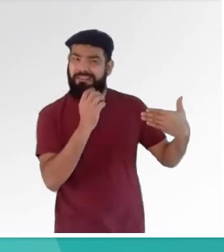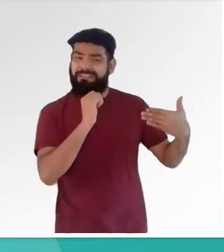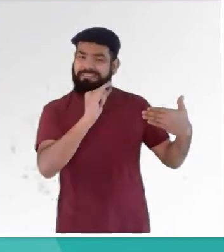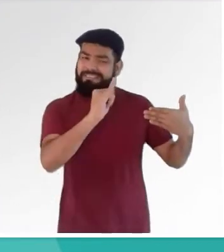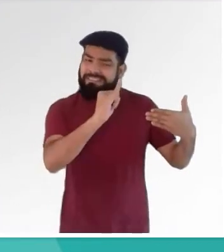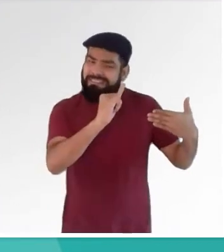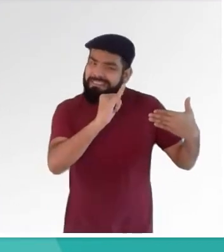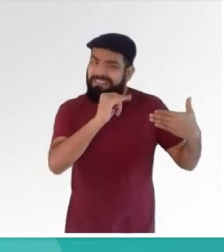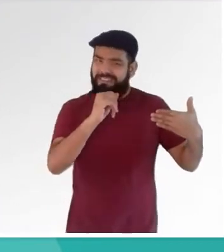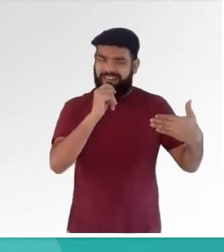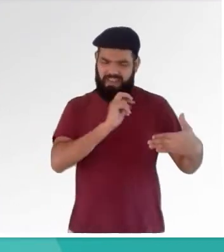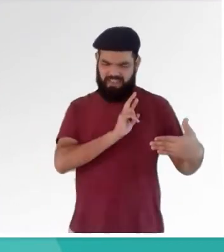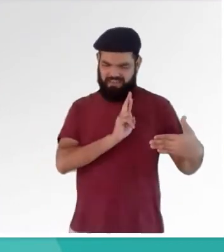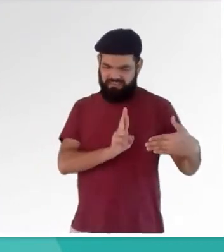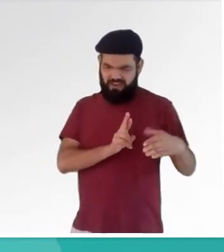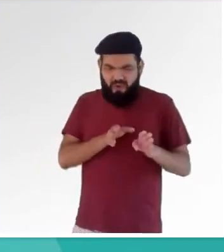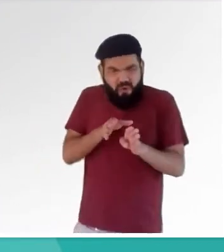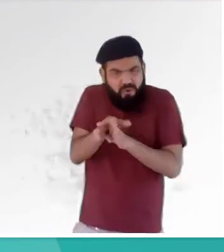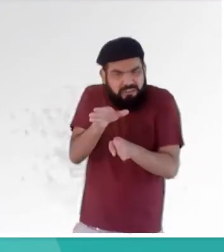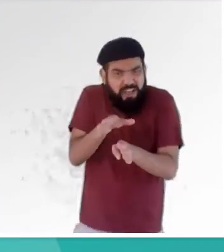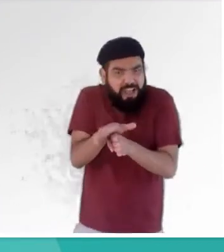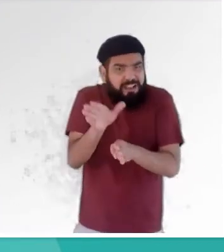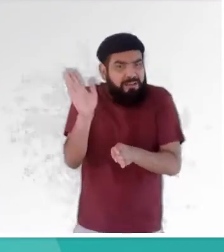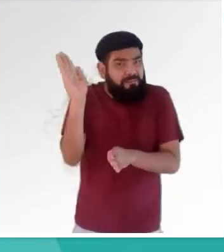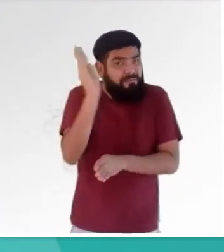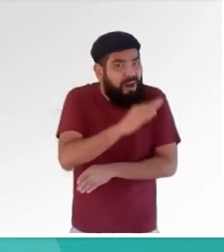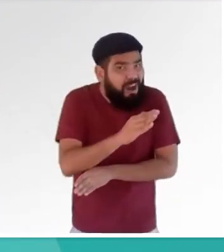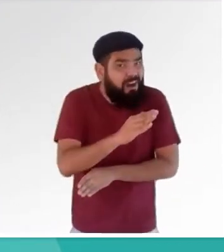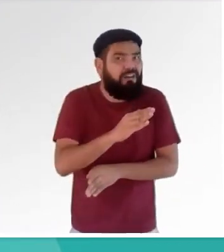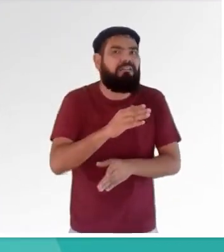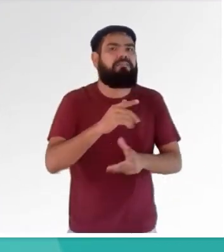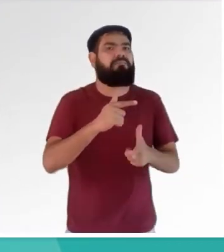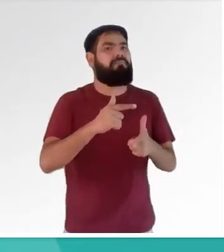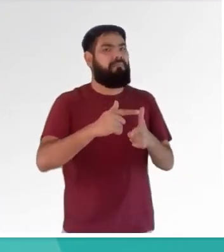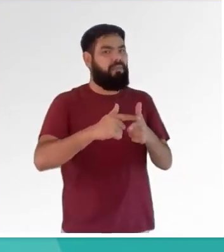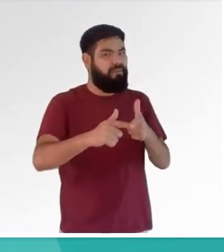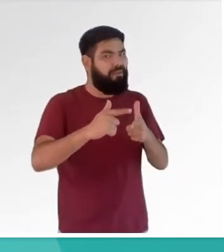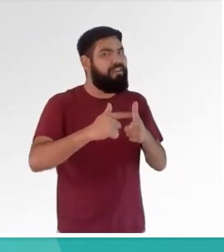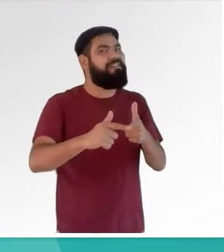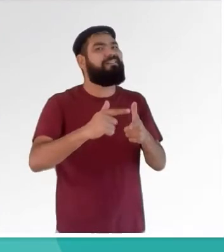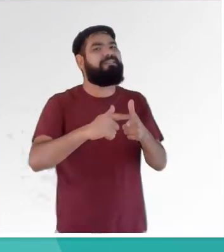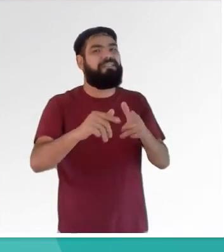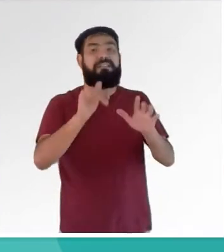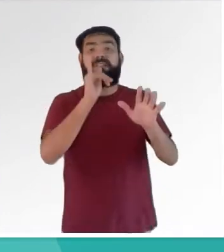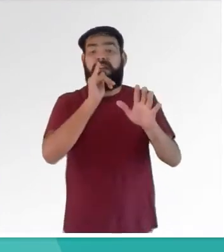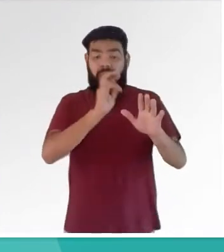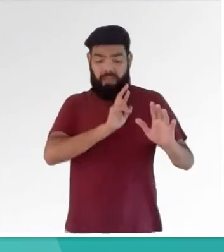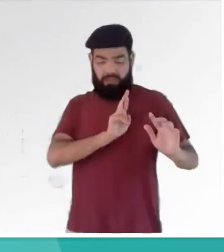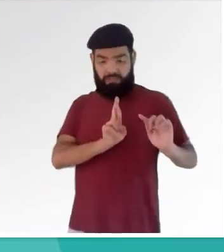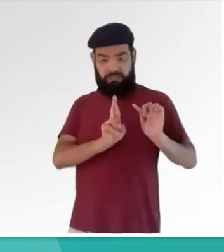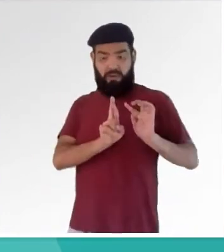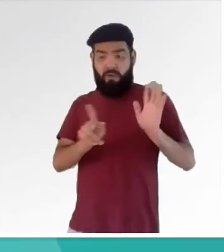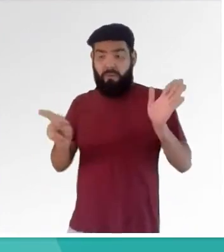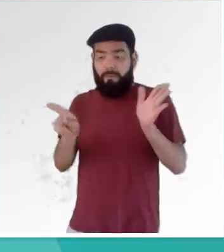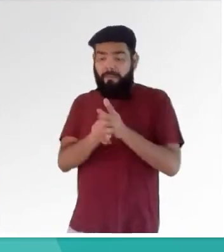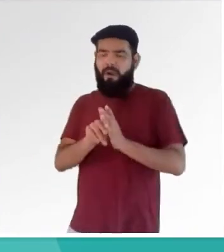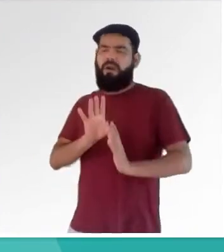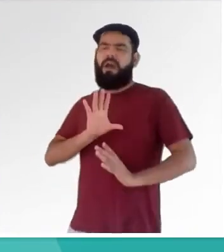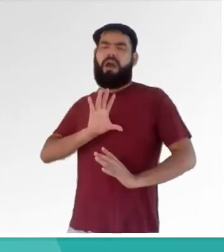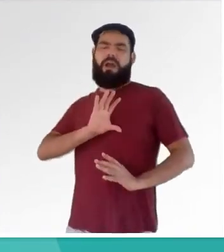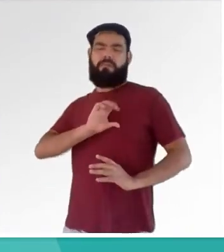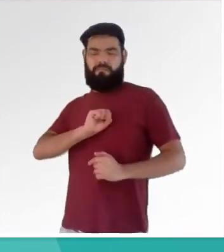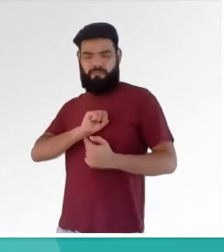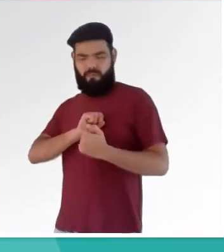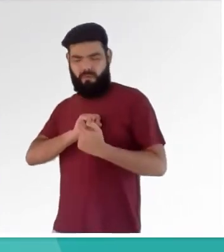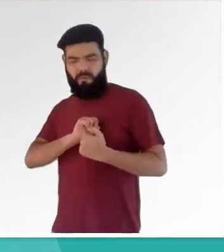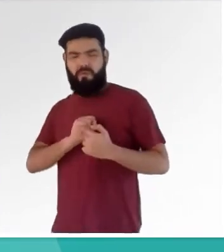problema. A religião fala do amor, fala da paz, e se as pessoas não vivem o amor e não vivem a paz,